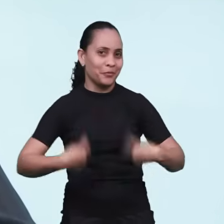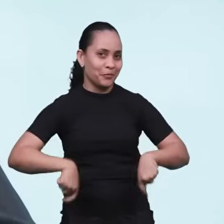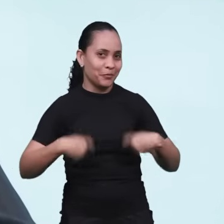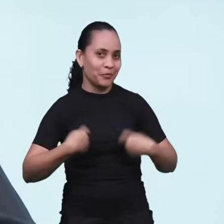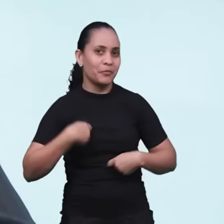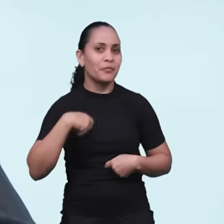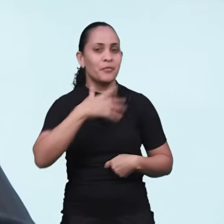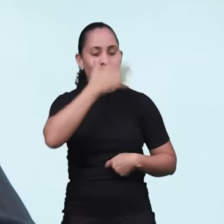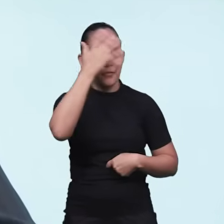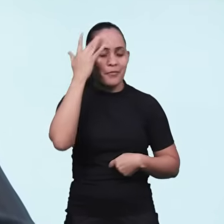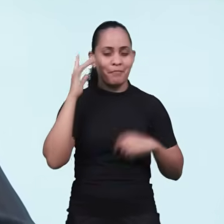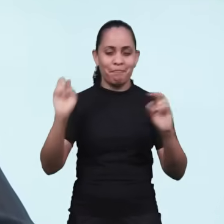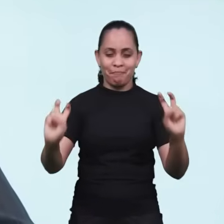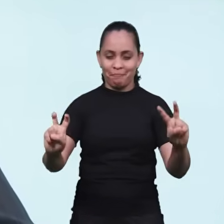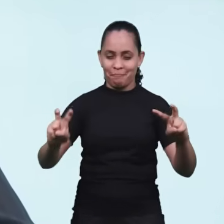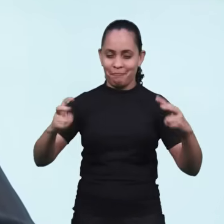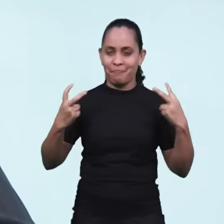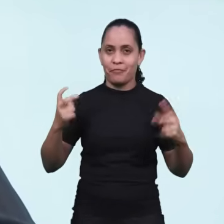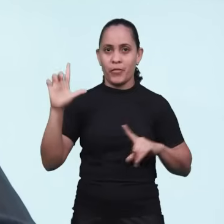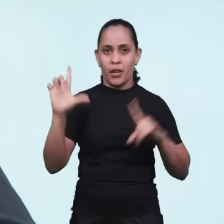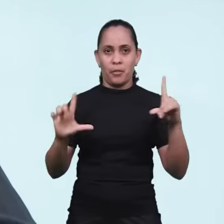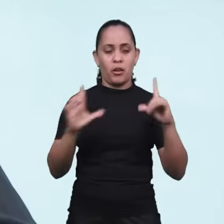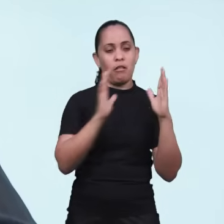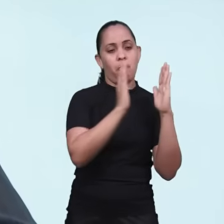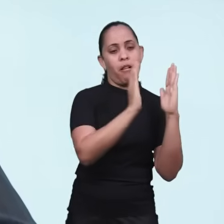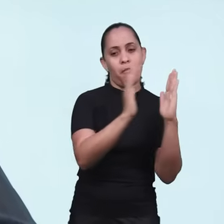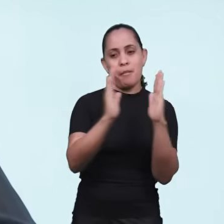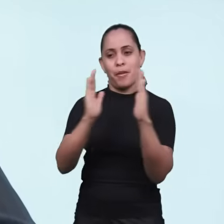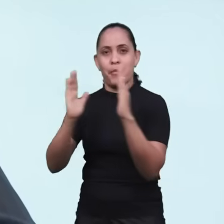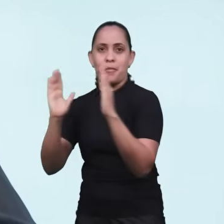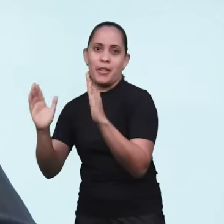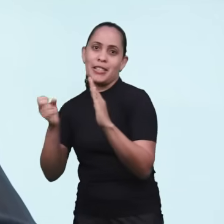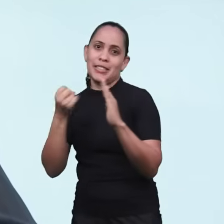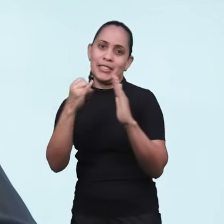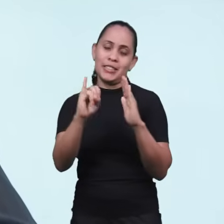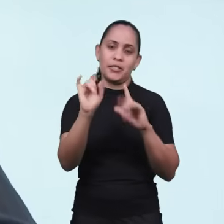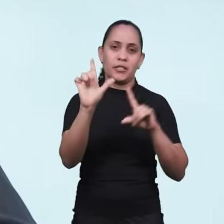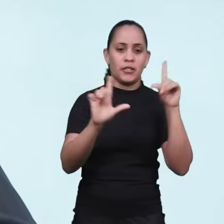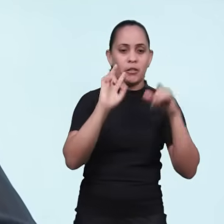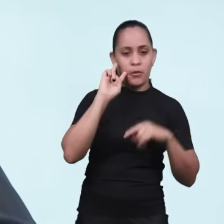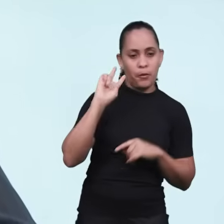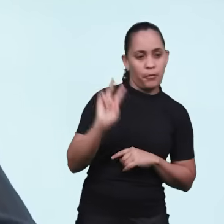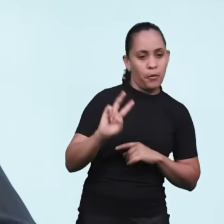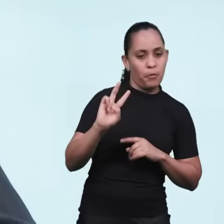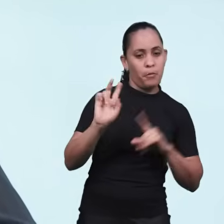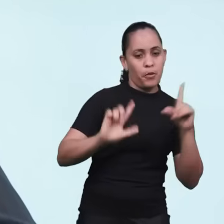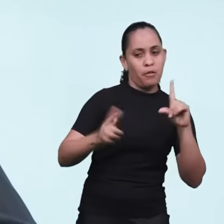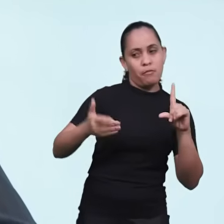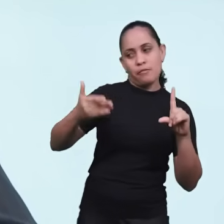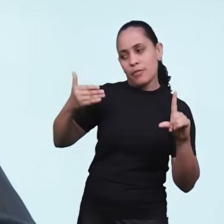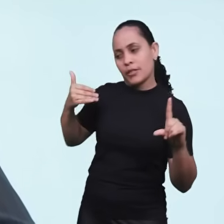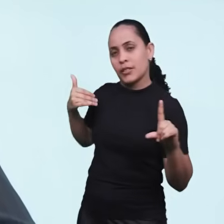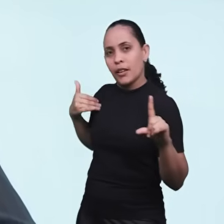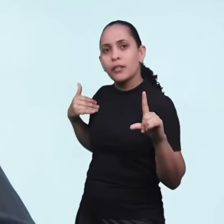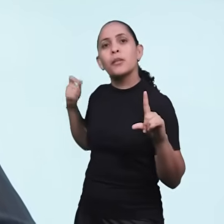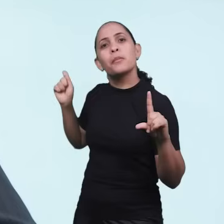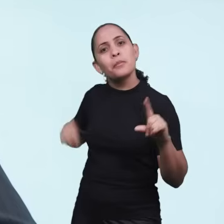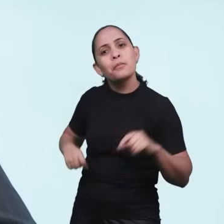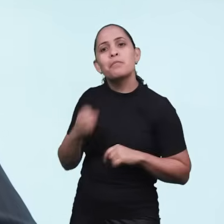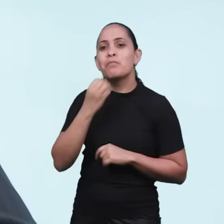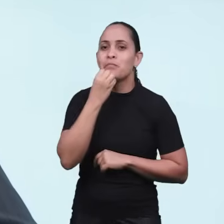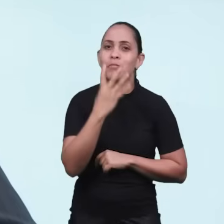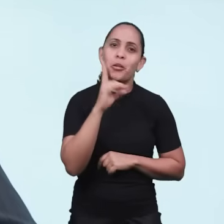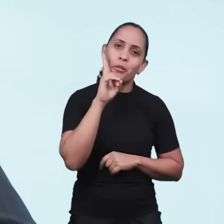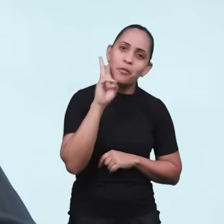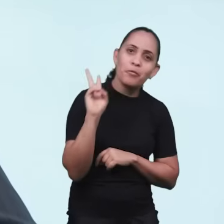nos ouvindo, né, o nosso programa ele é uma sequência, né? Se você não assistiu, né, os programas anteriores, né, é bom assistir porque